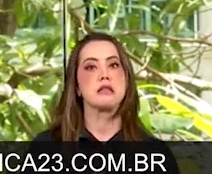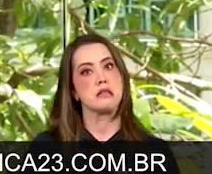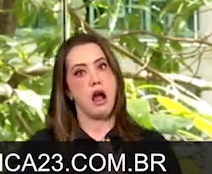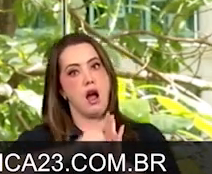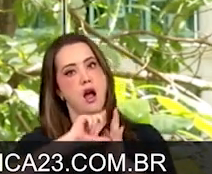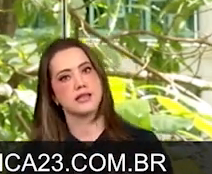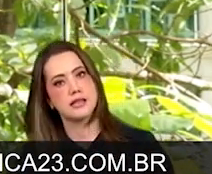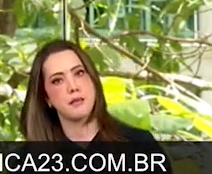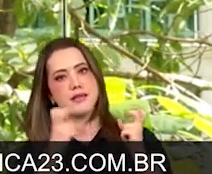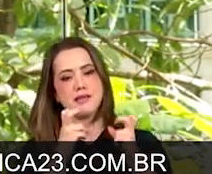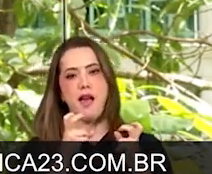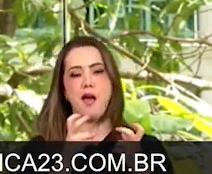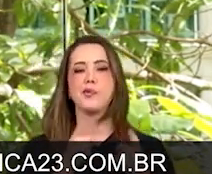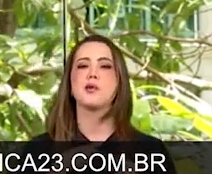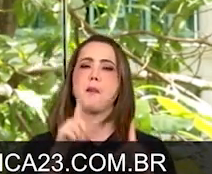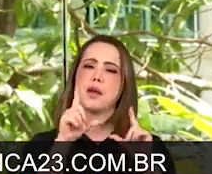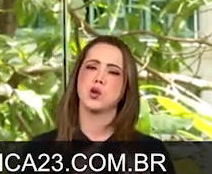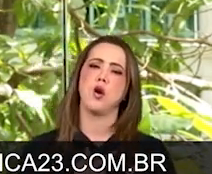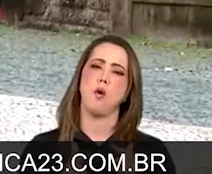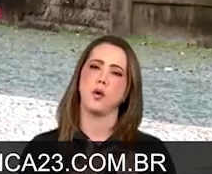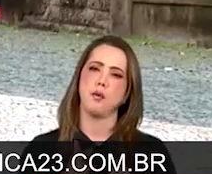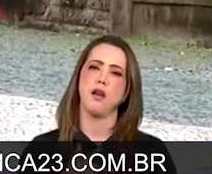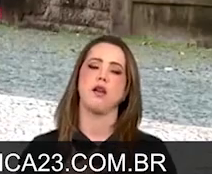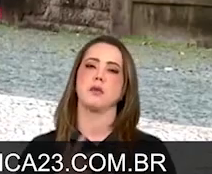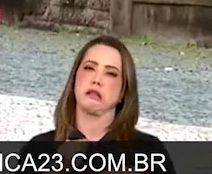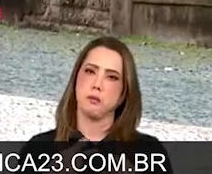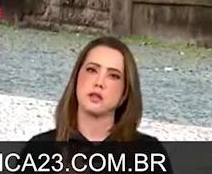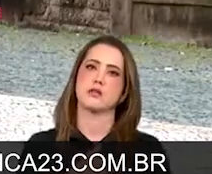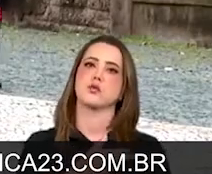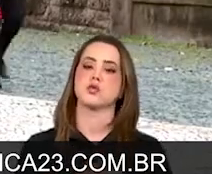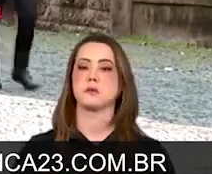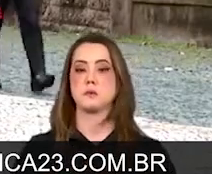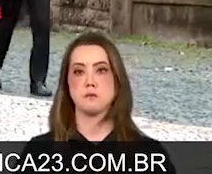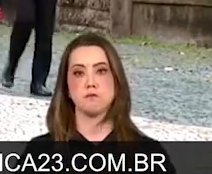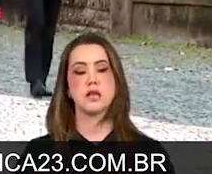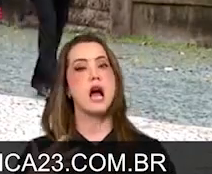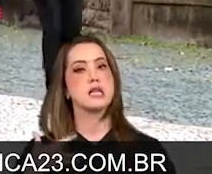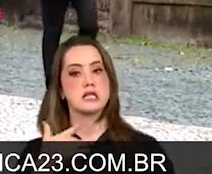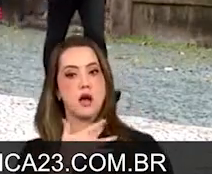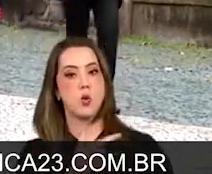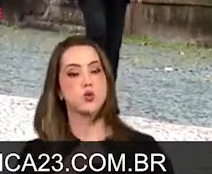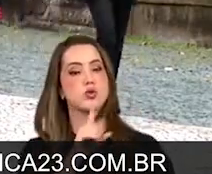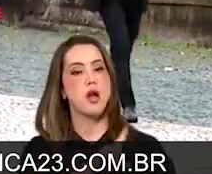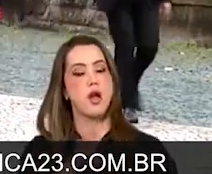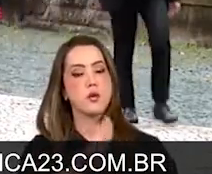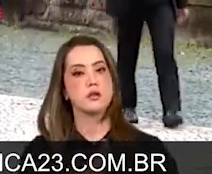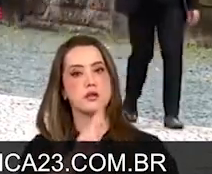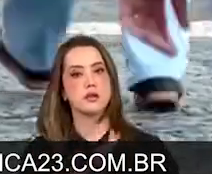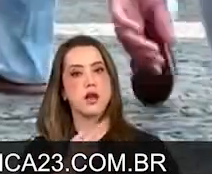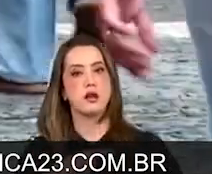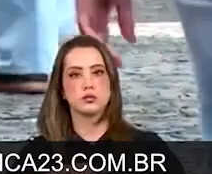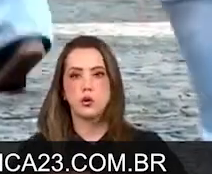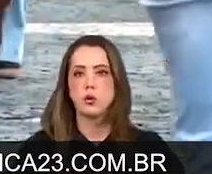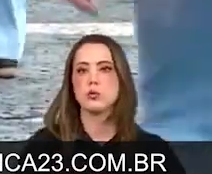for tratado, menores serão as sequelas dessa operação. A saúde da próstata é acompanhada pelo toque retal e por exame de